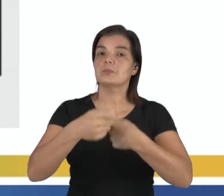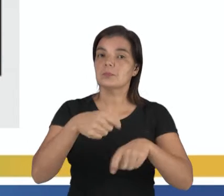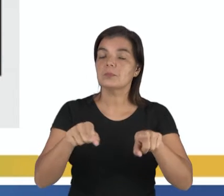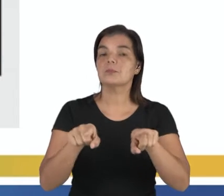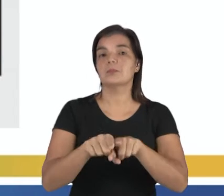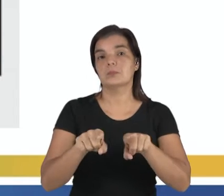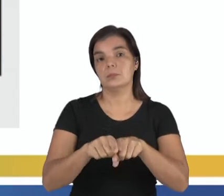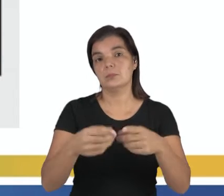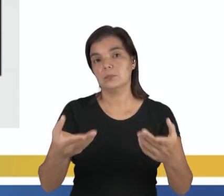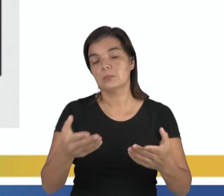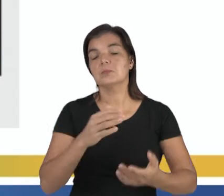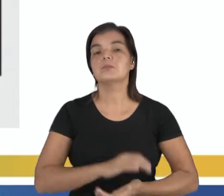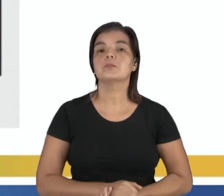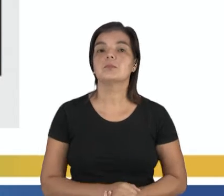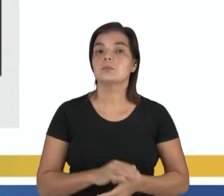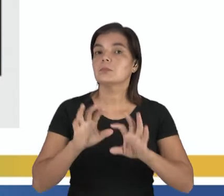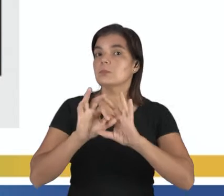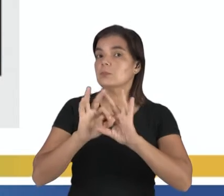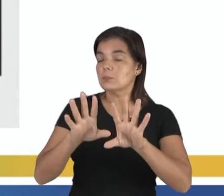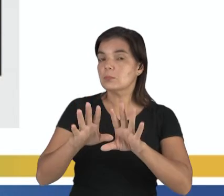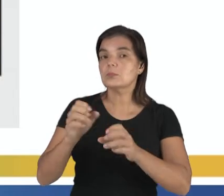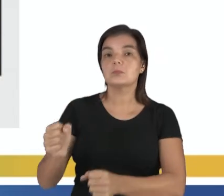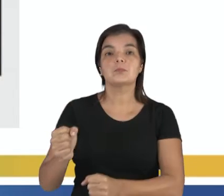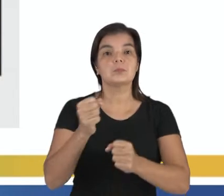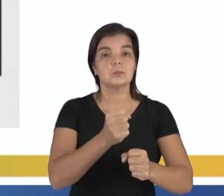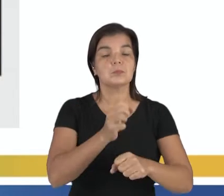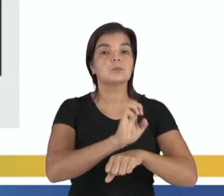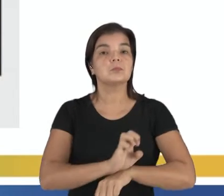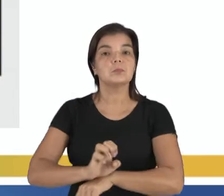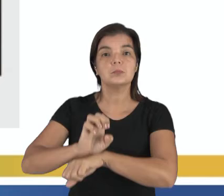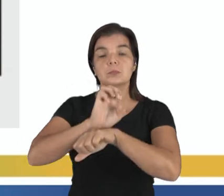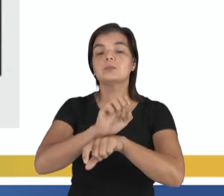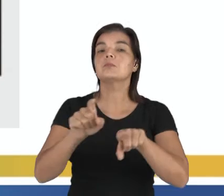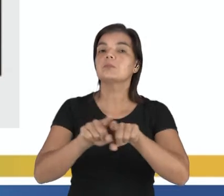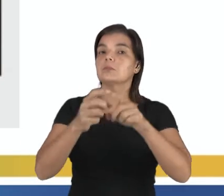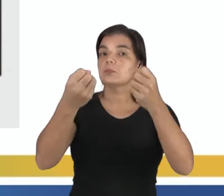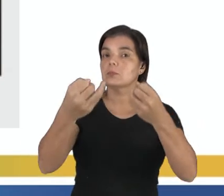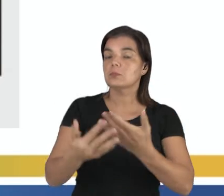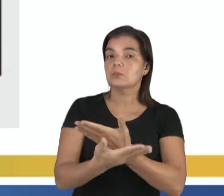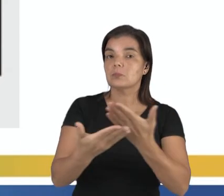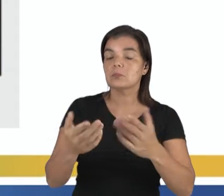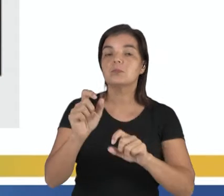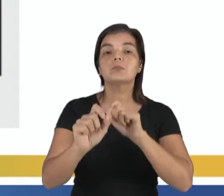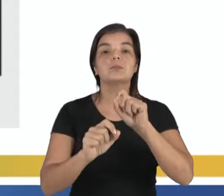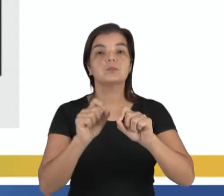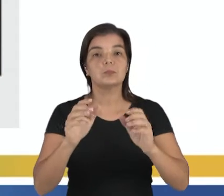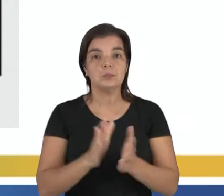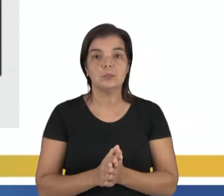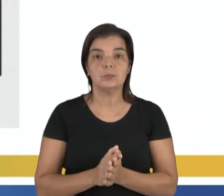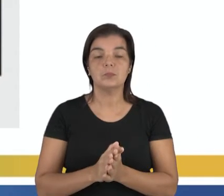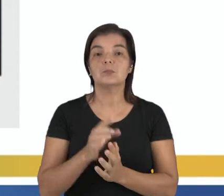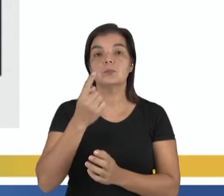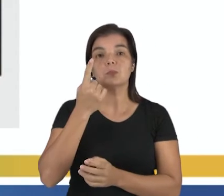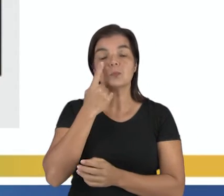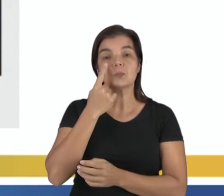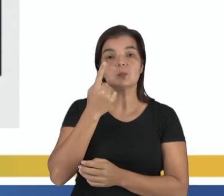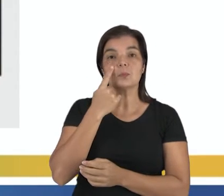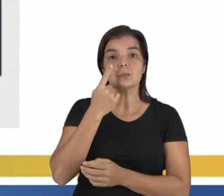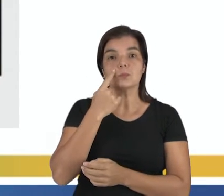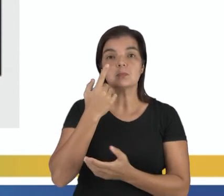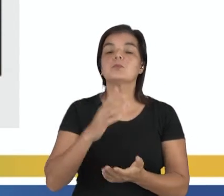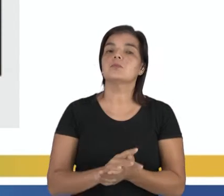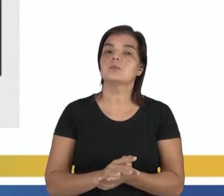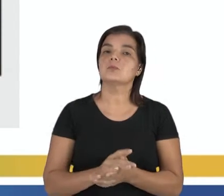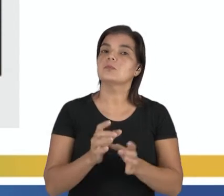economia, então, sendo livre aí desse poder do Estado, né? E como eu disse para vocês, ele vem trazendo a questão, a mão invisível